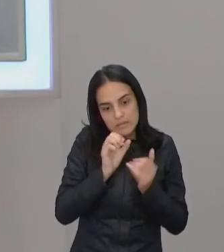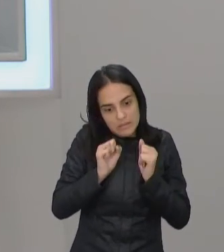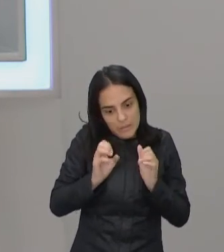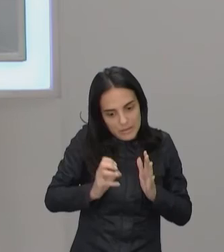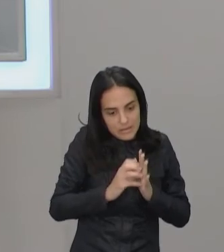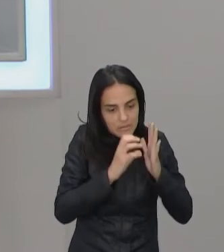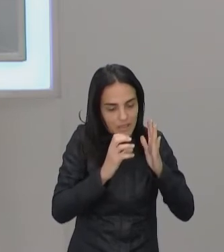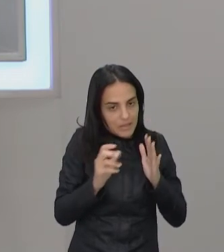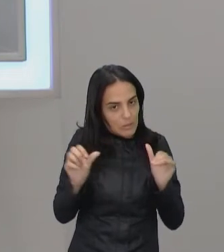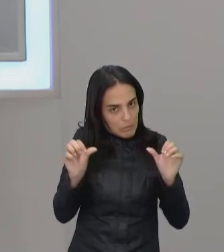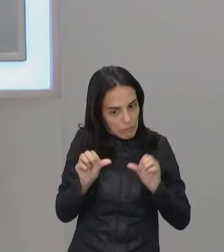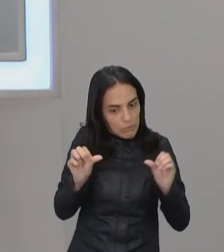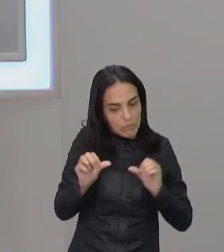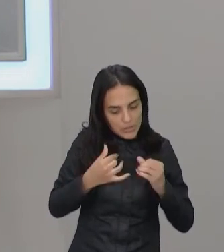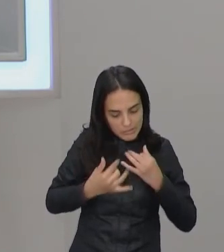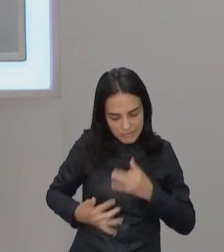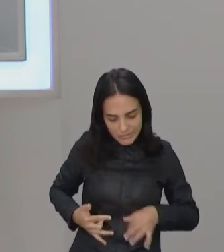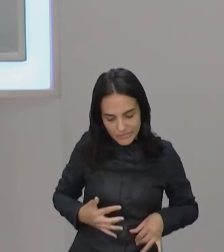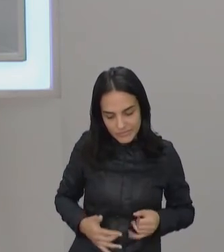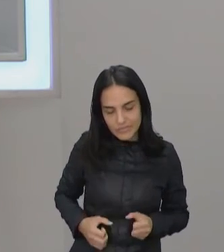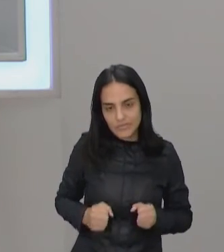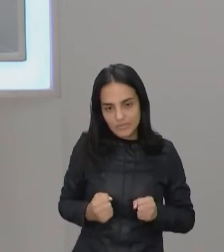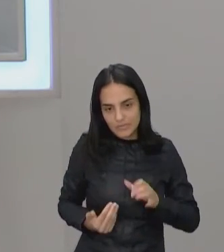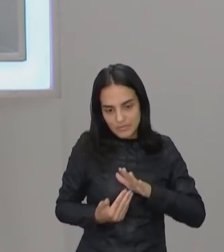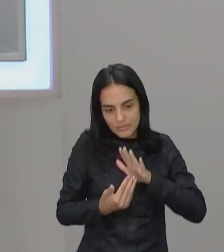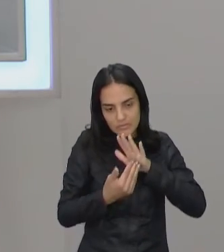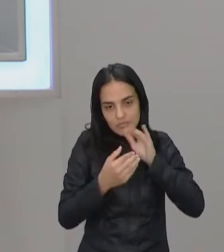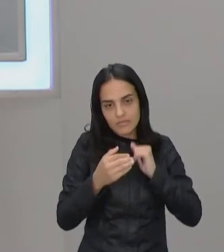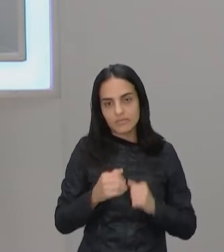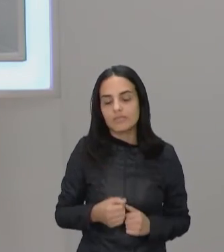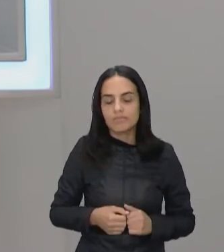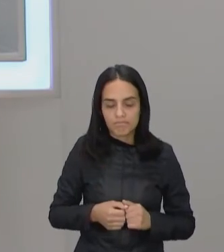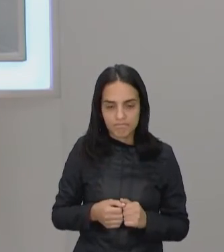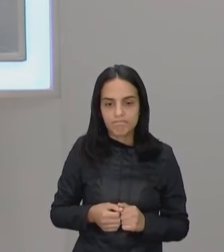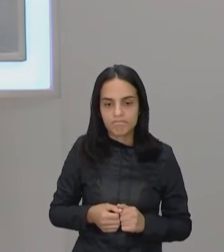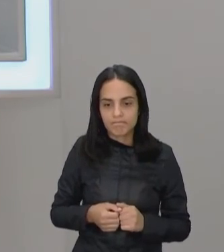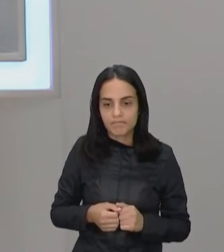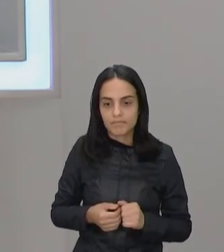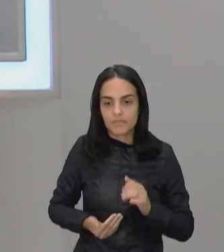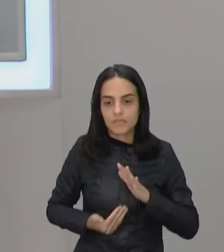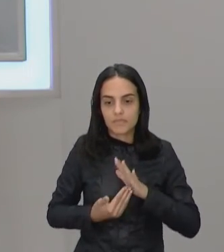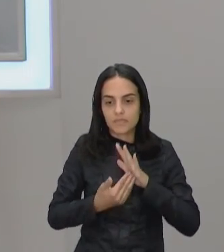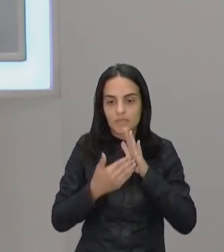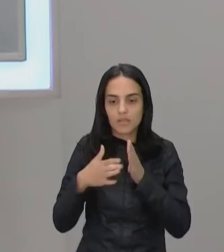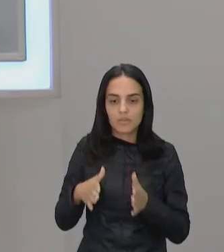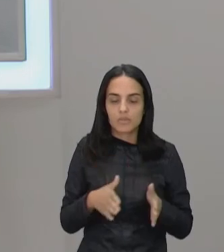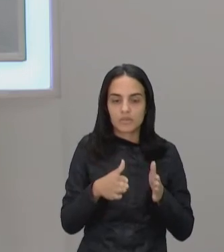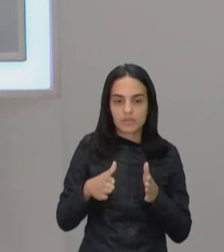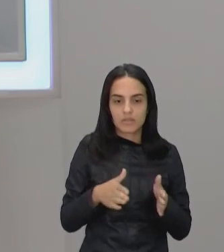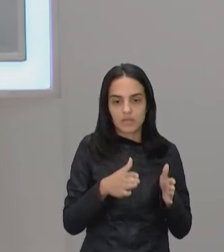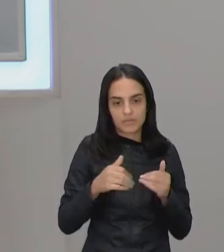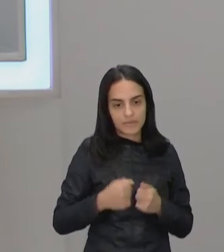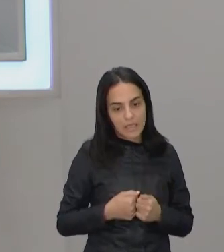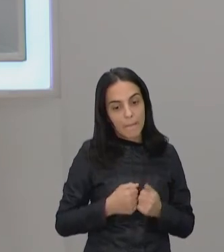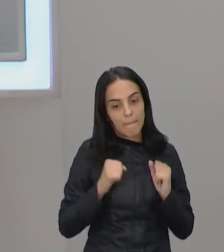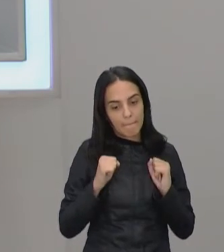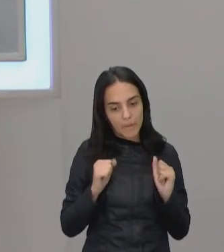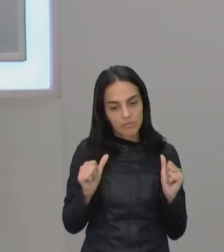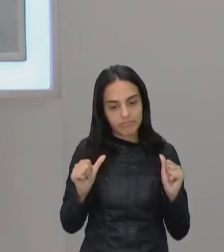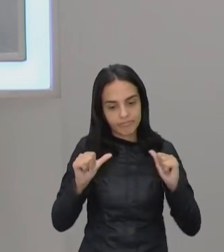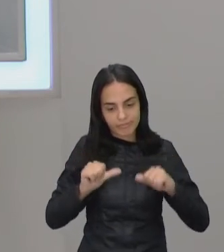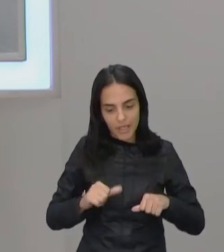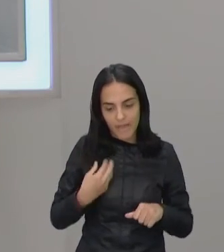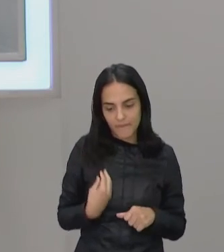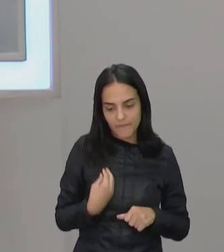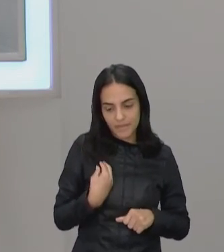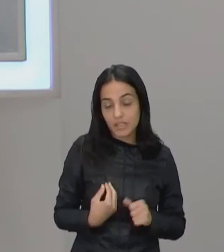nosso organismo. E isso representa um bloqueio metabólico, certo? Eles bloqueiam processos metabólicos. E isso atrapalha a nossa vida.